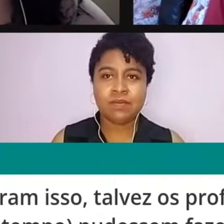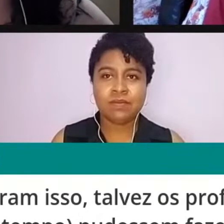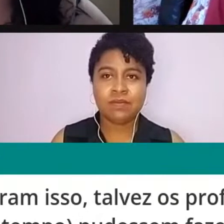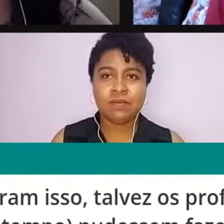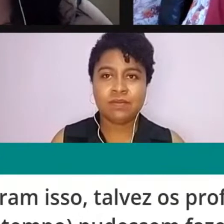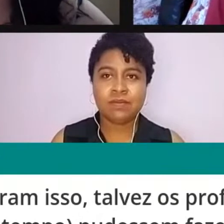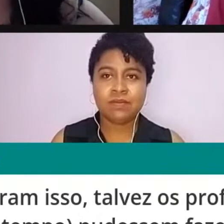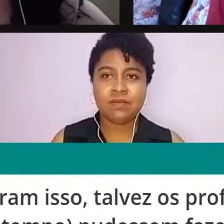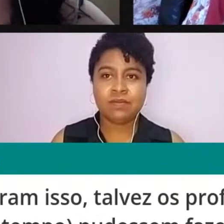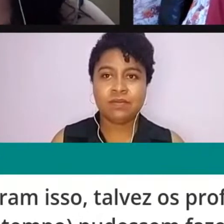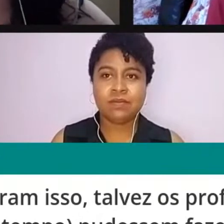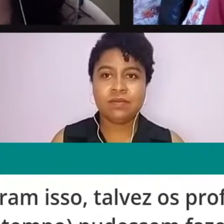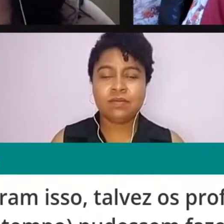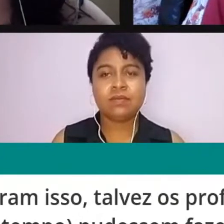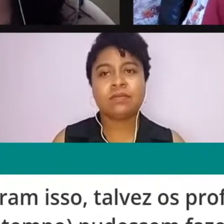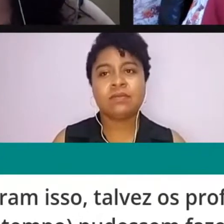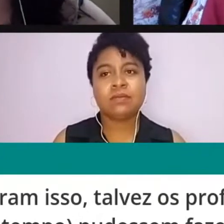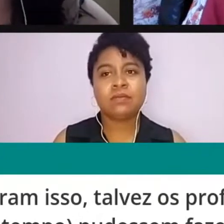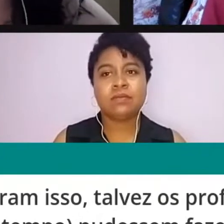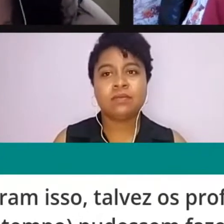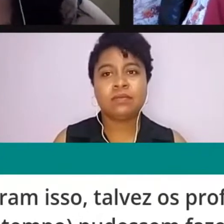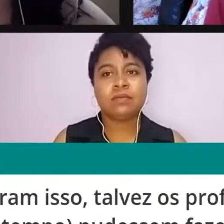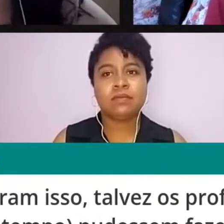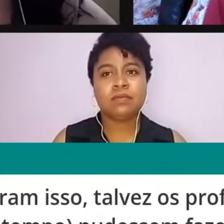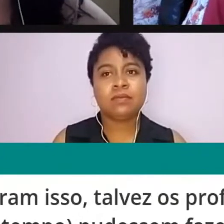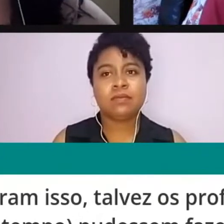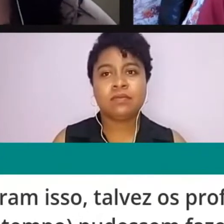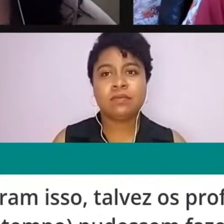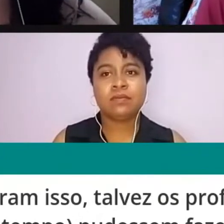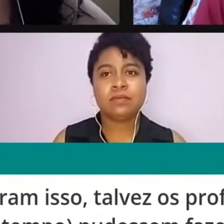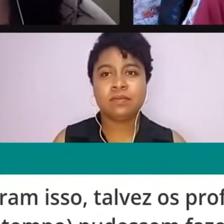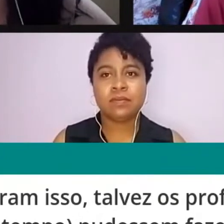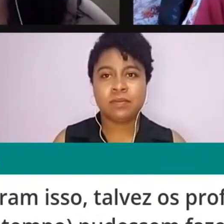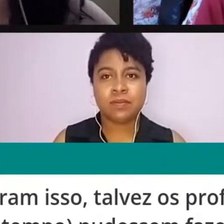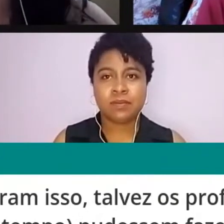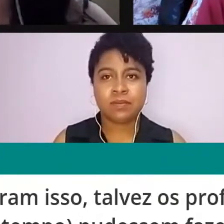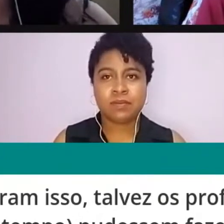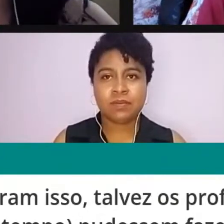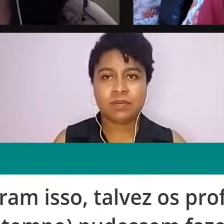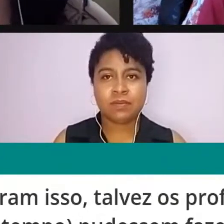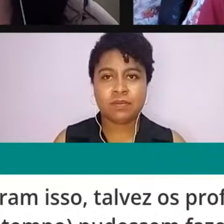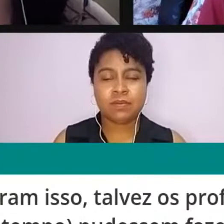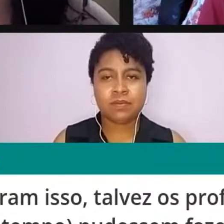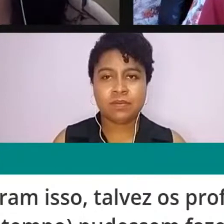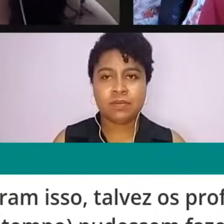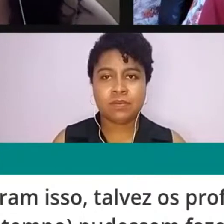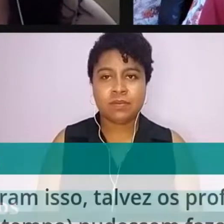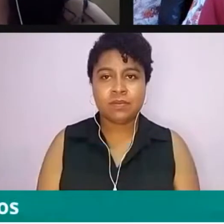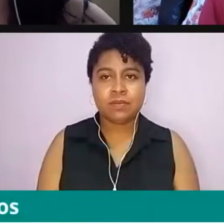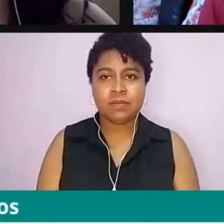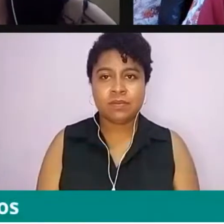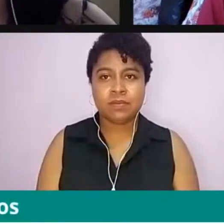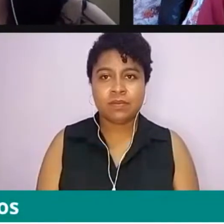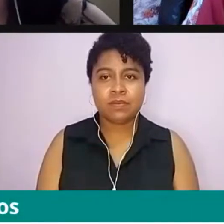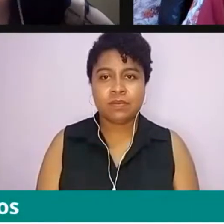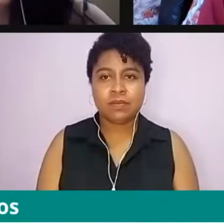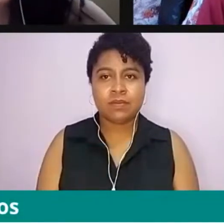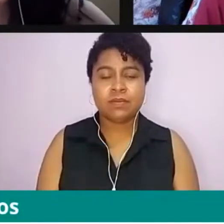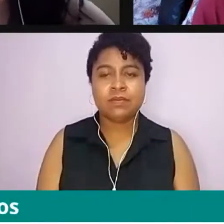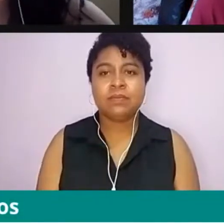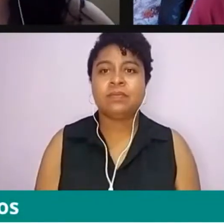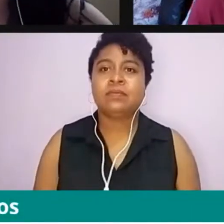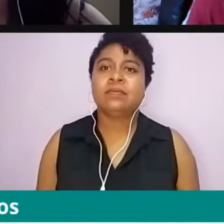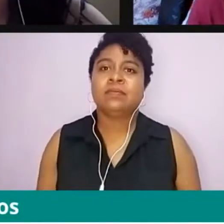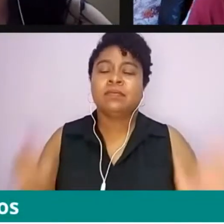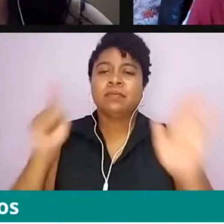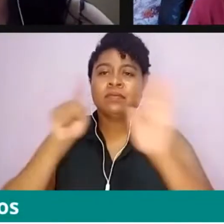proposta para se aplicar como uma atividade extracurricular. Também acho. E tem uma pergunta aqui da Gabriela